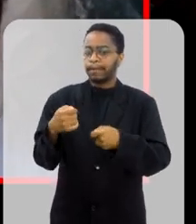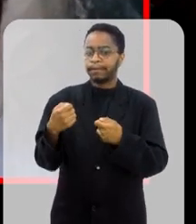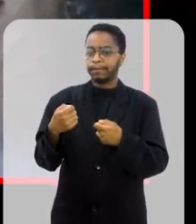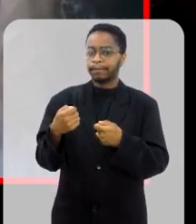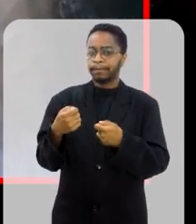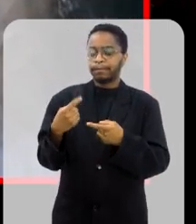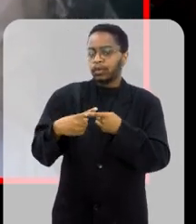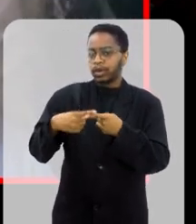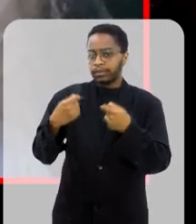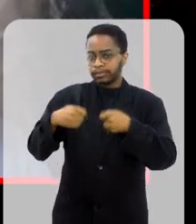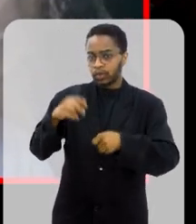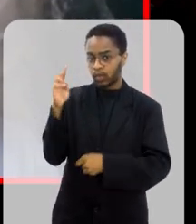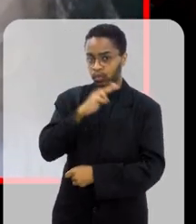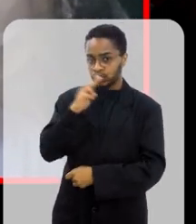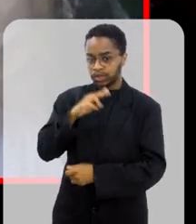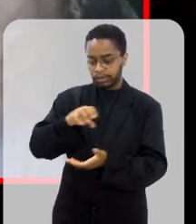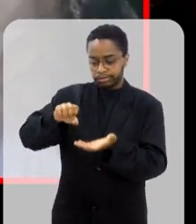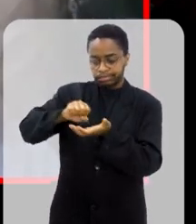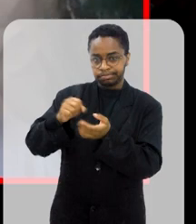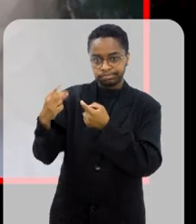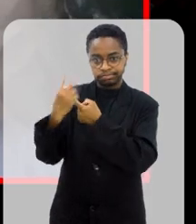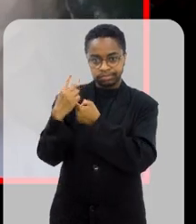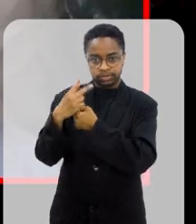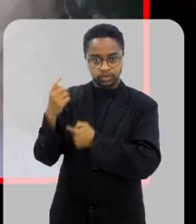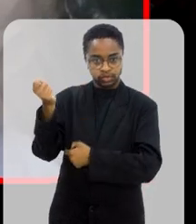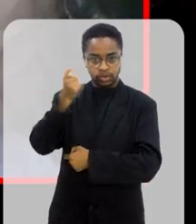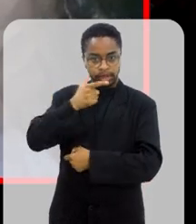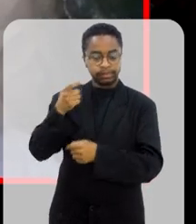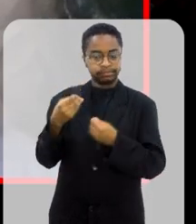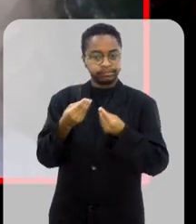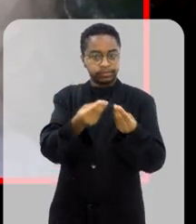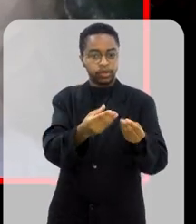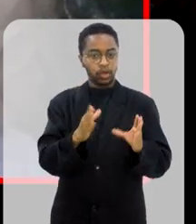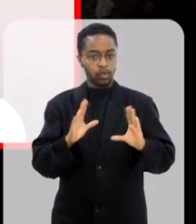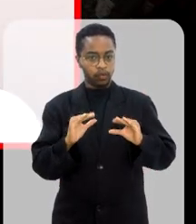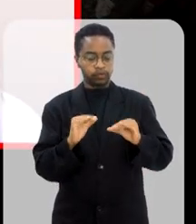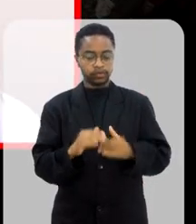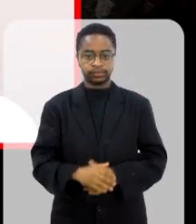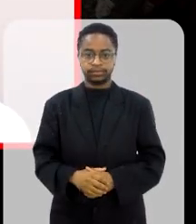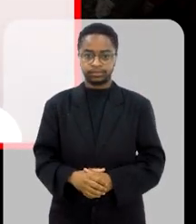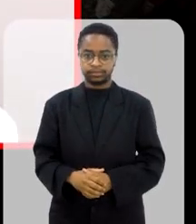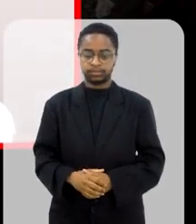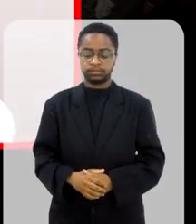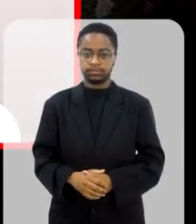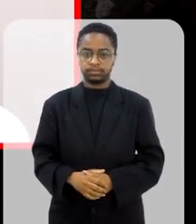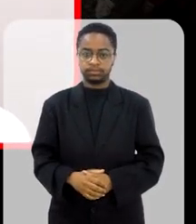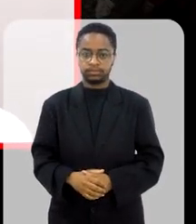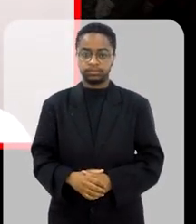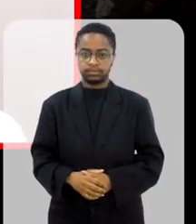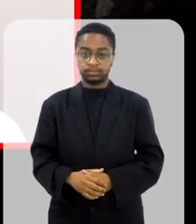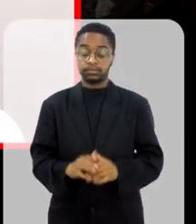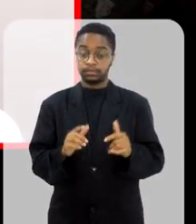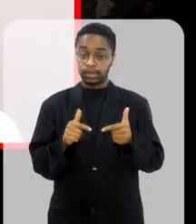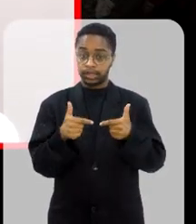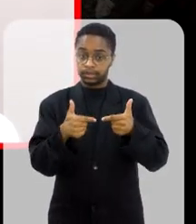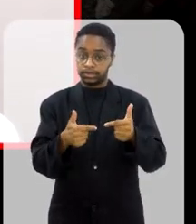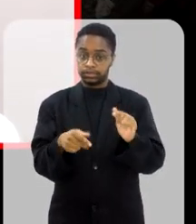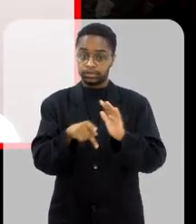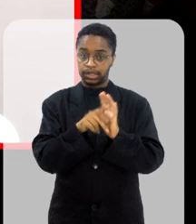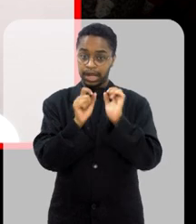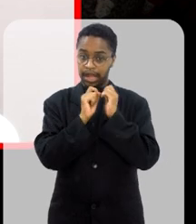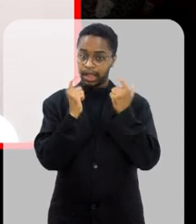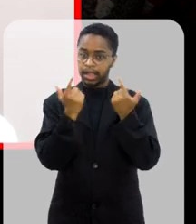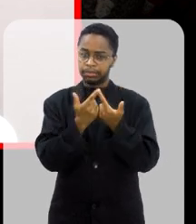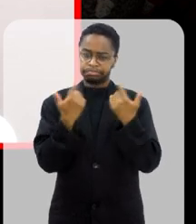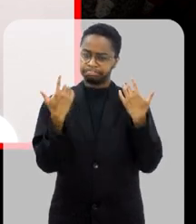tão urgente do protetor solar para dar esse conforto para esse paciente. Essa atitude da Assembleia do Rio